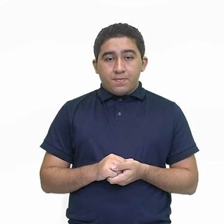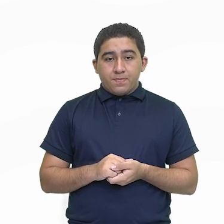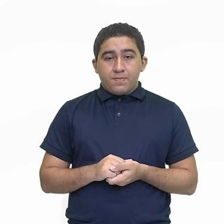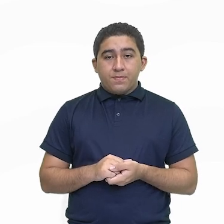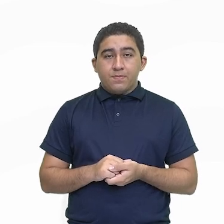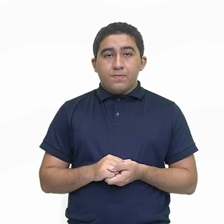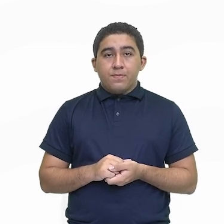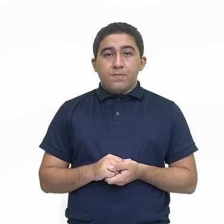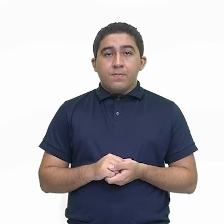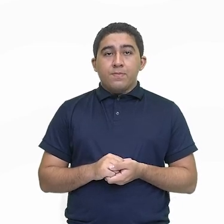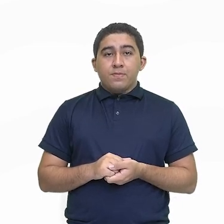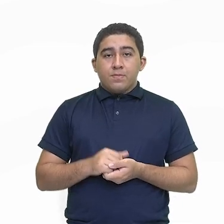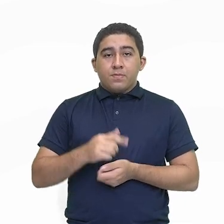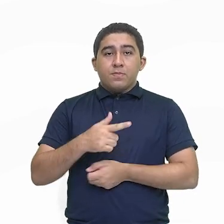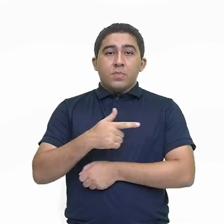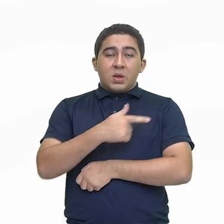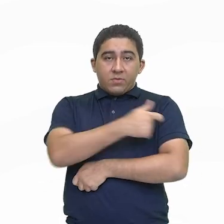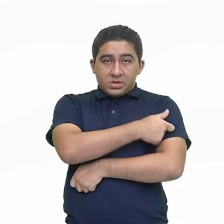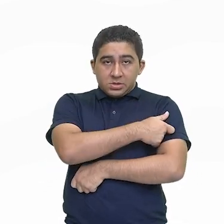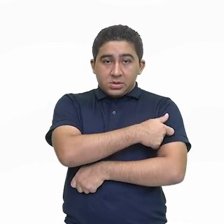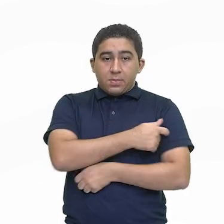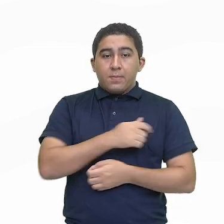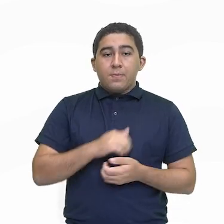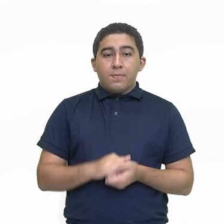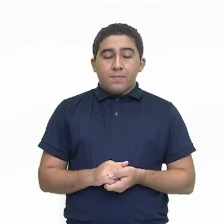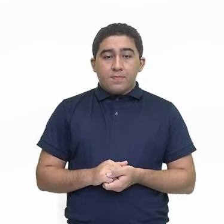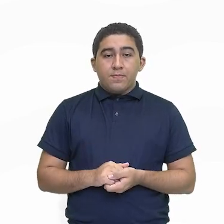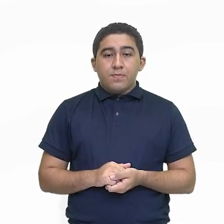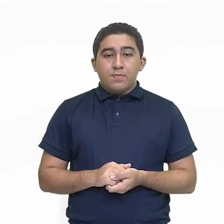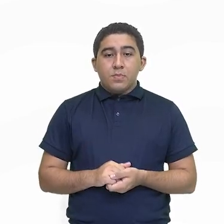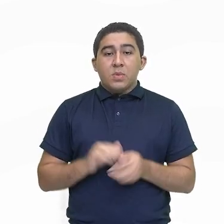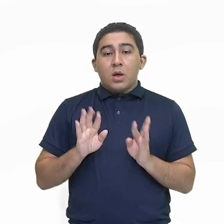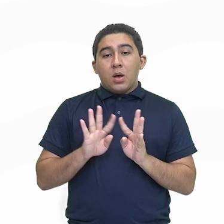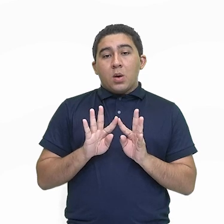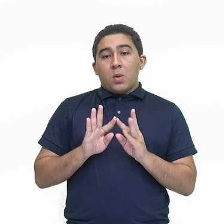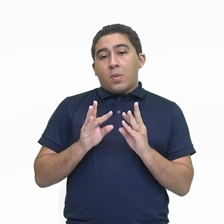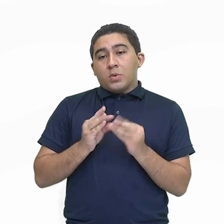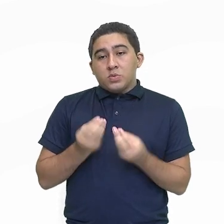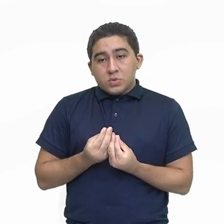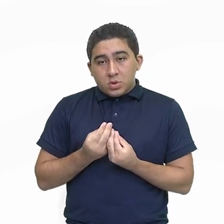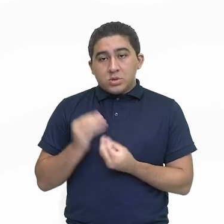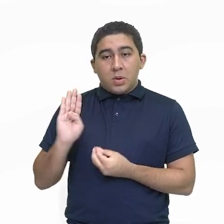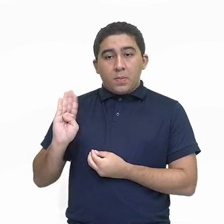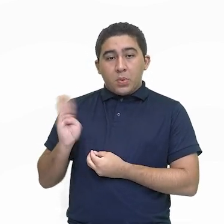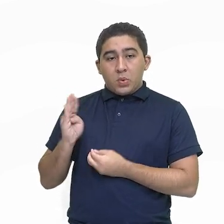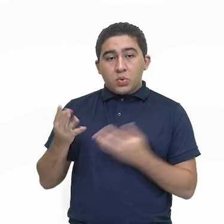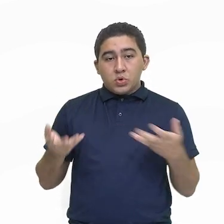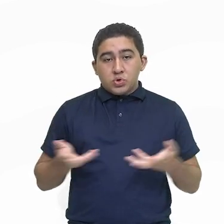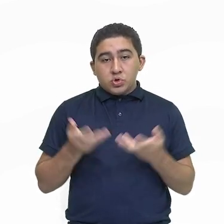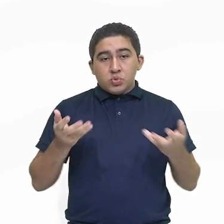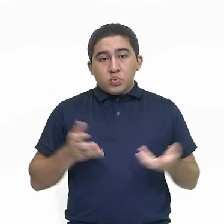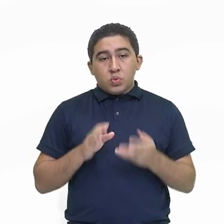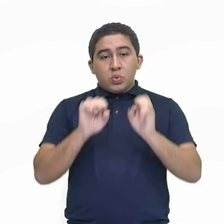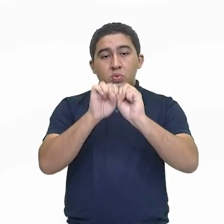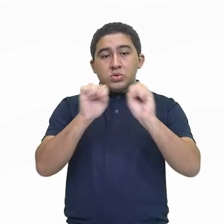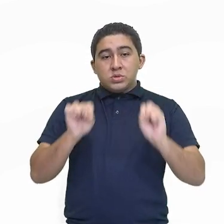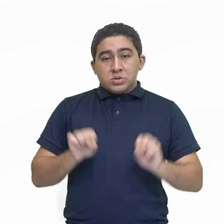Uma vacina, ela é uma substância biológica que estimula o sistema imunológico a